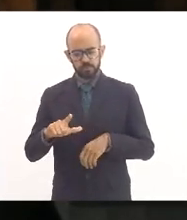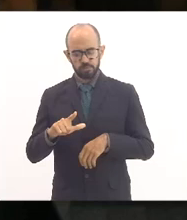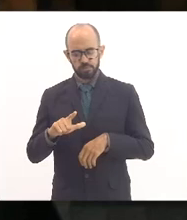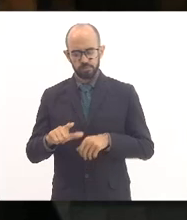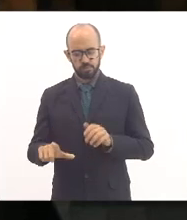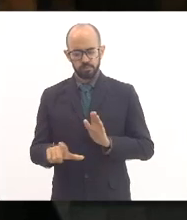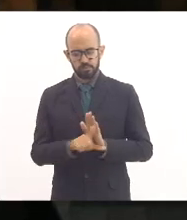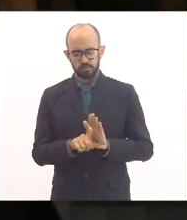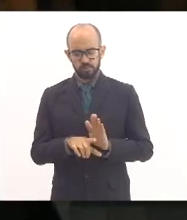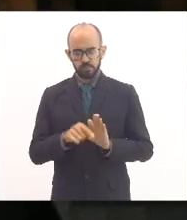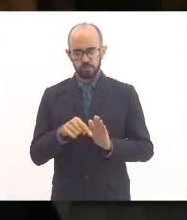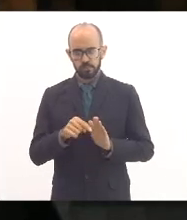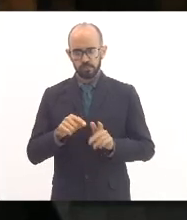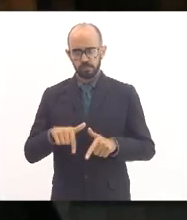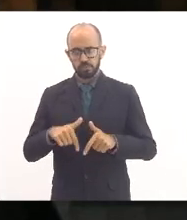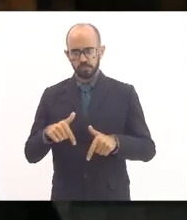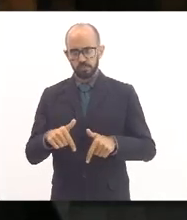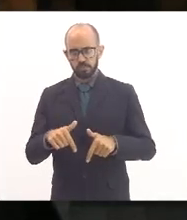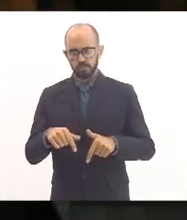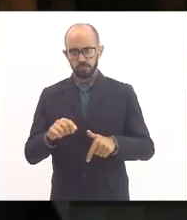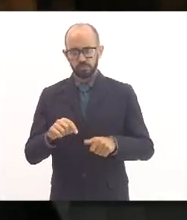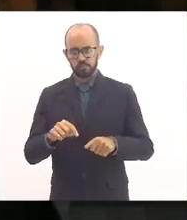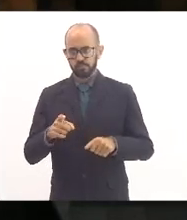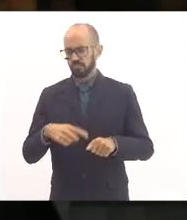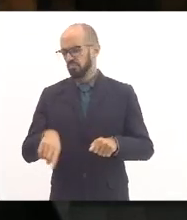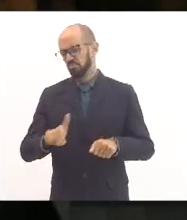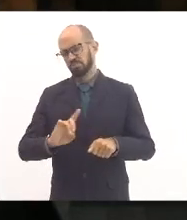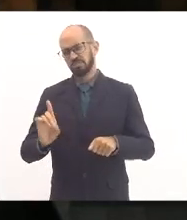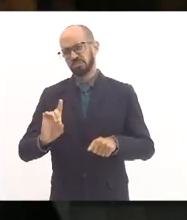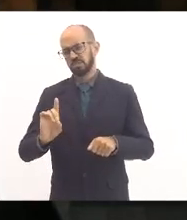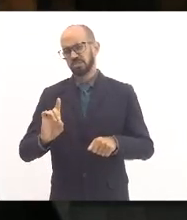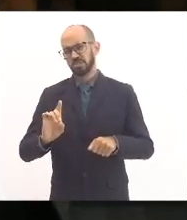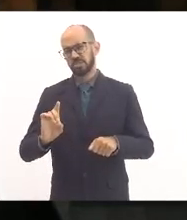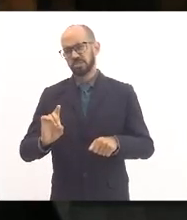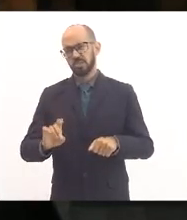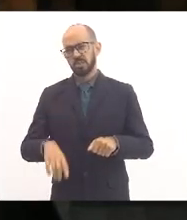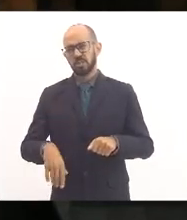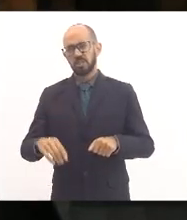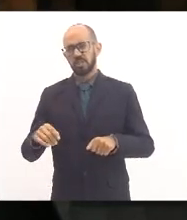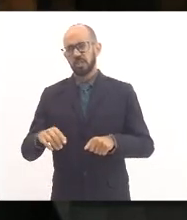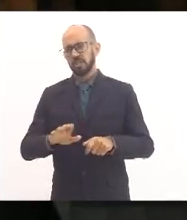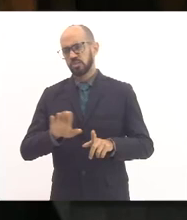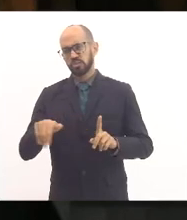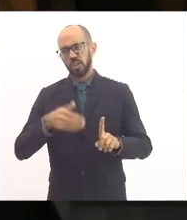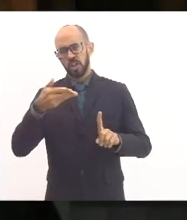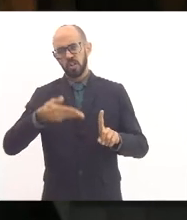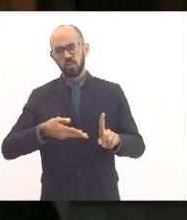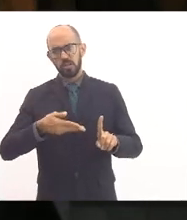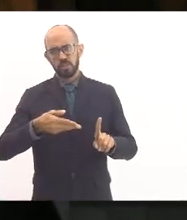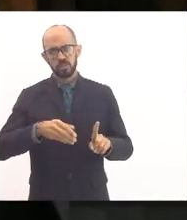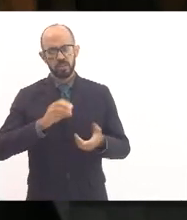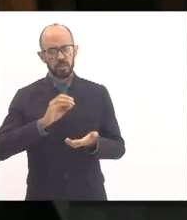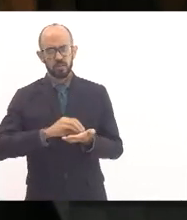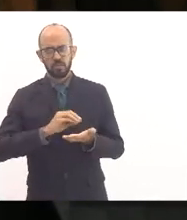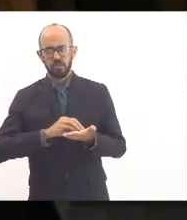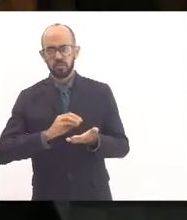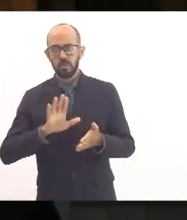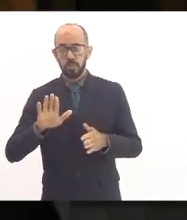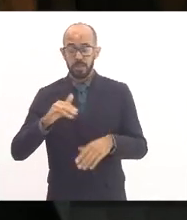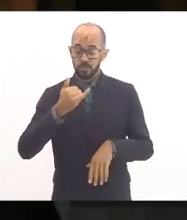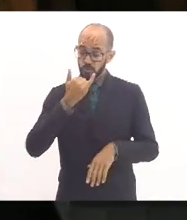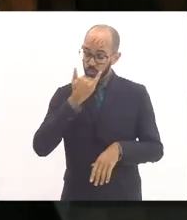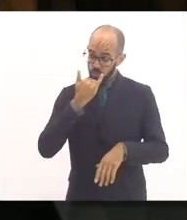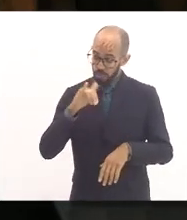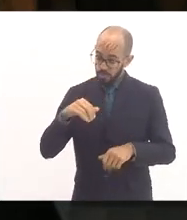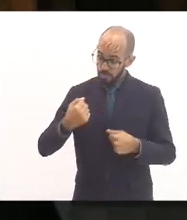iniciativa É desnecessário reconhece evidentemente que não houve a devida a permissão só gostaria